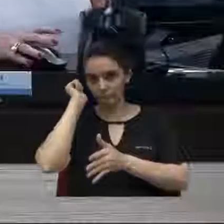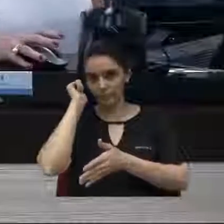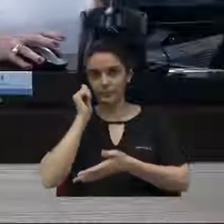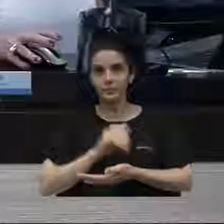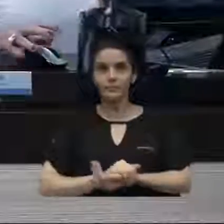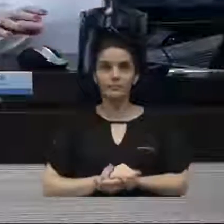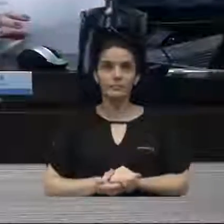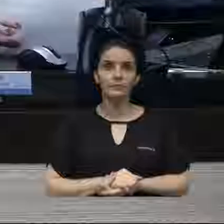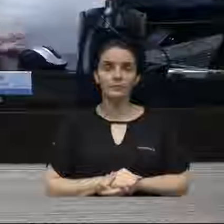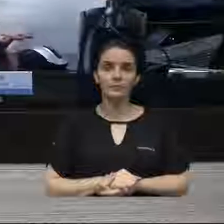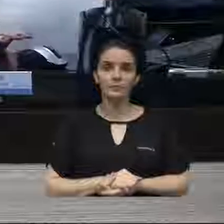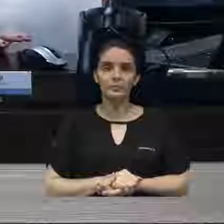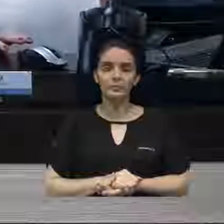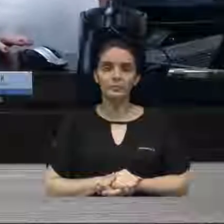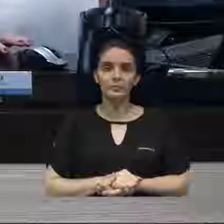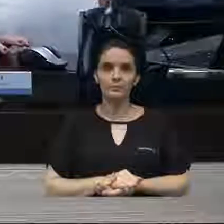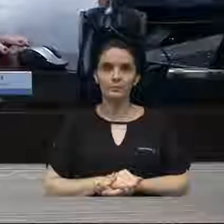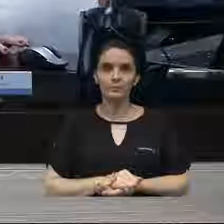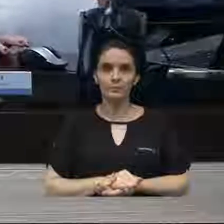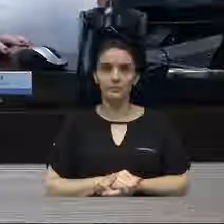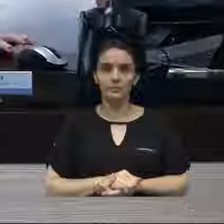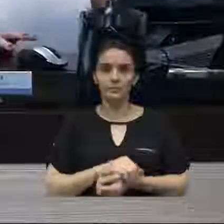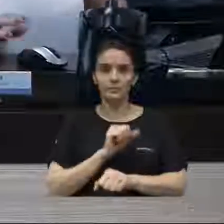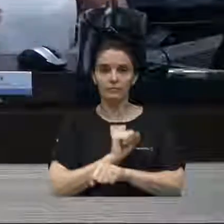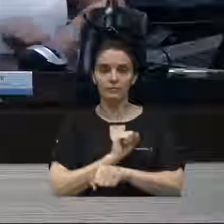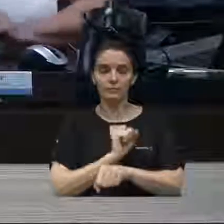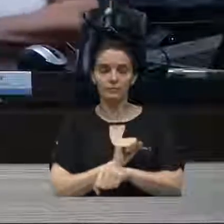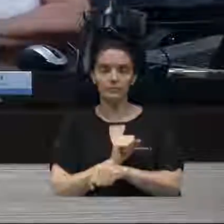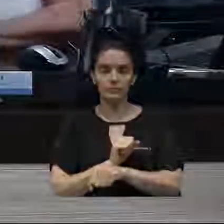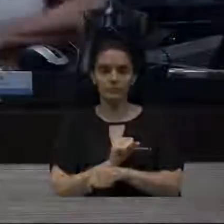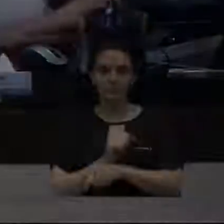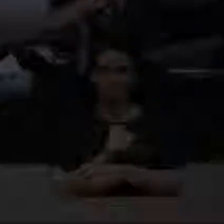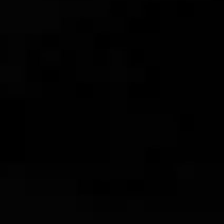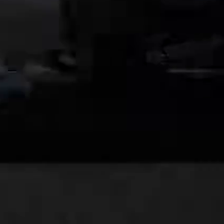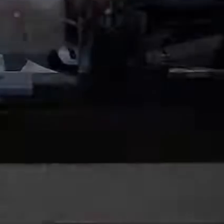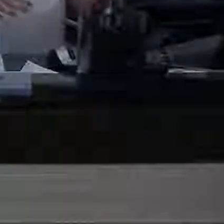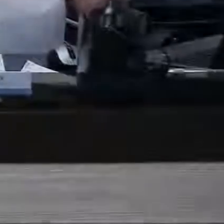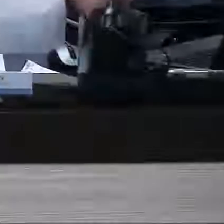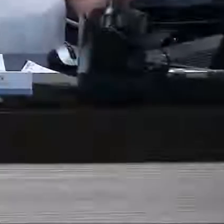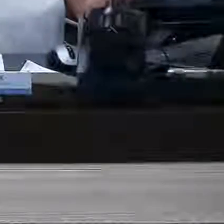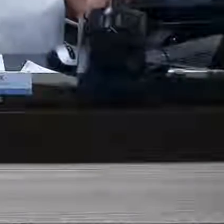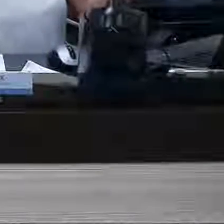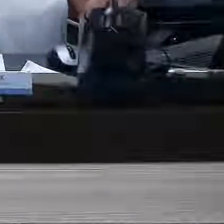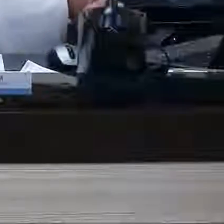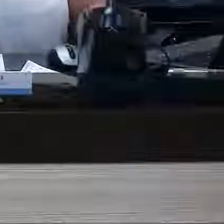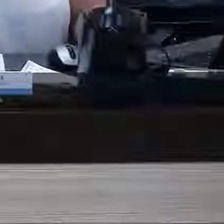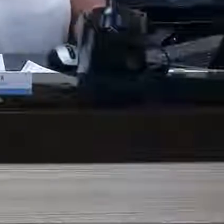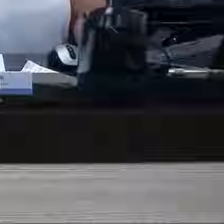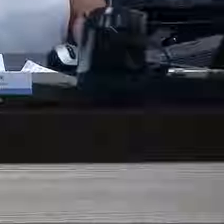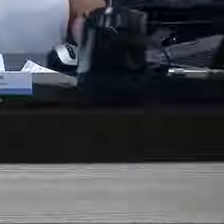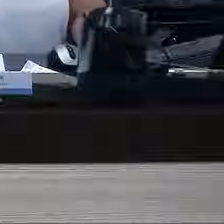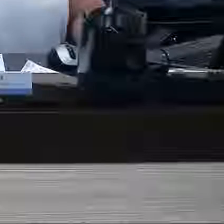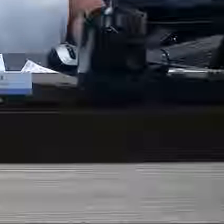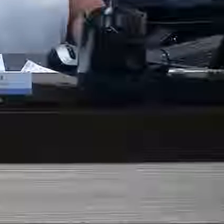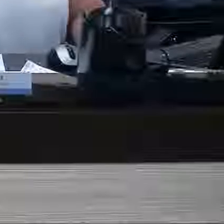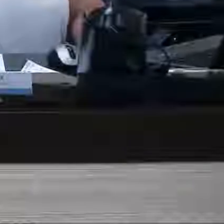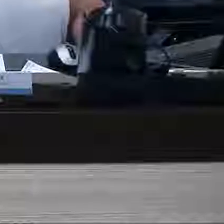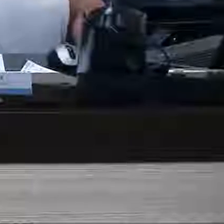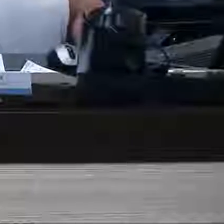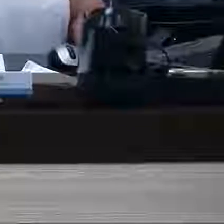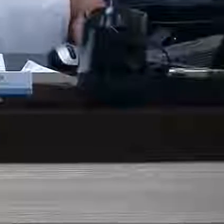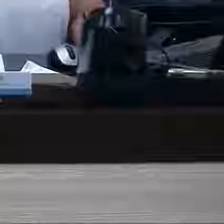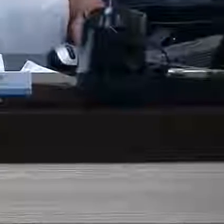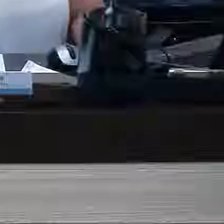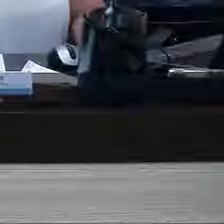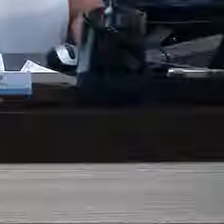presidente. Um minuto. A sessão está suspensa por um minuto. Questão de ordem, senhor presidente. Uma questão de ordem, vereador Cleiton Silva.